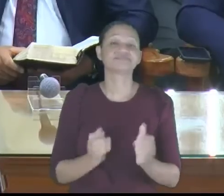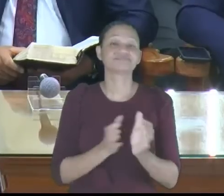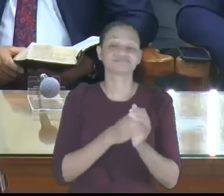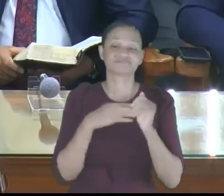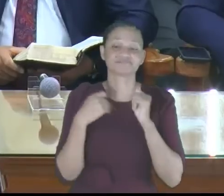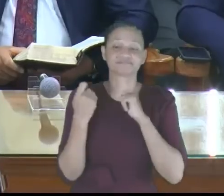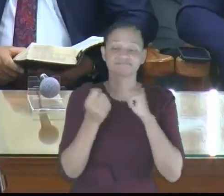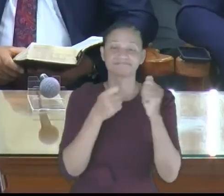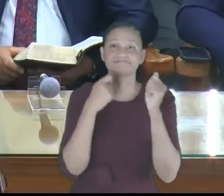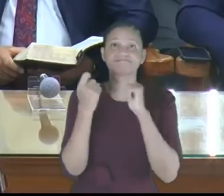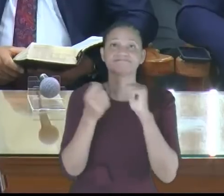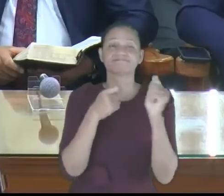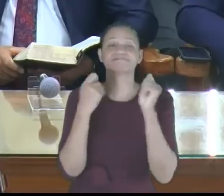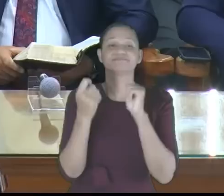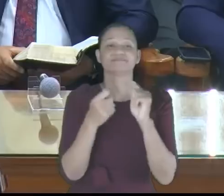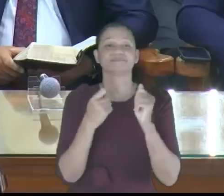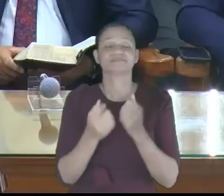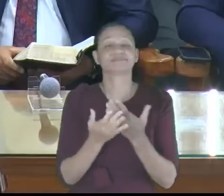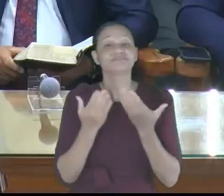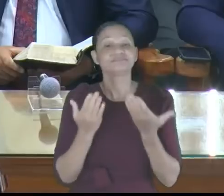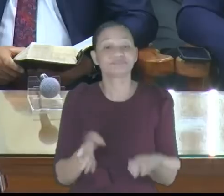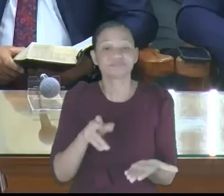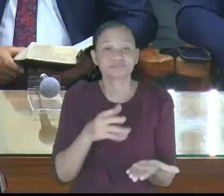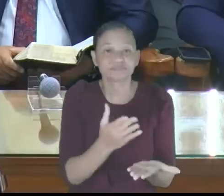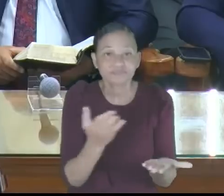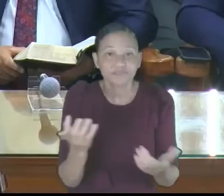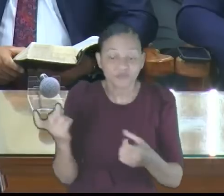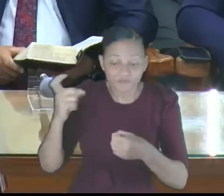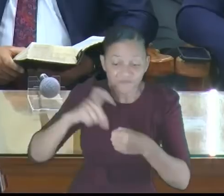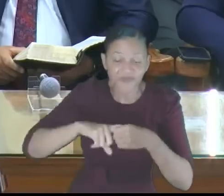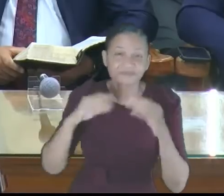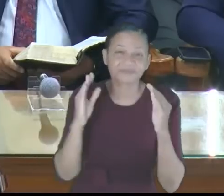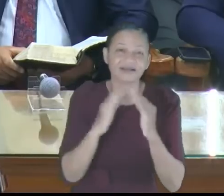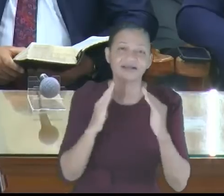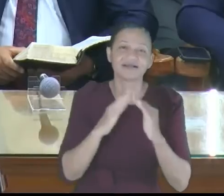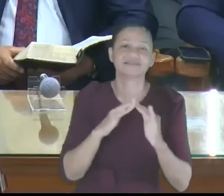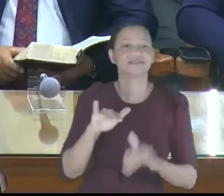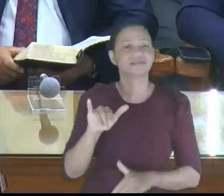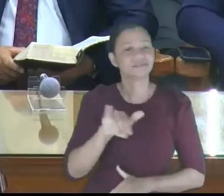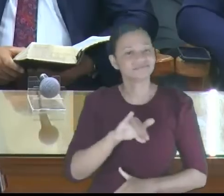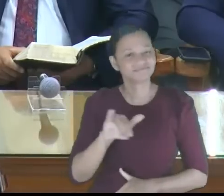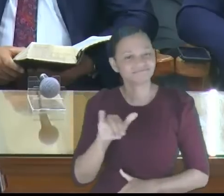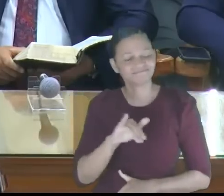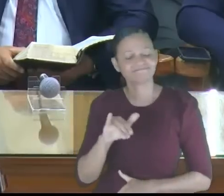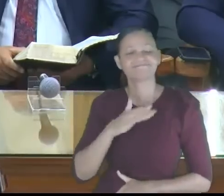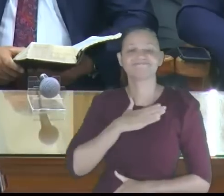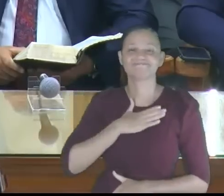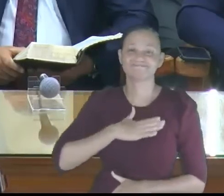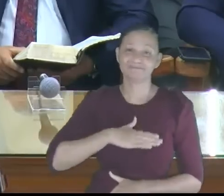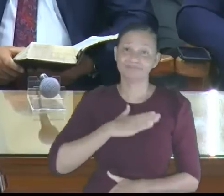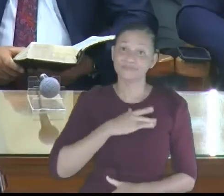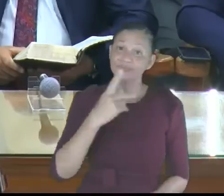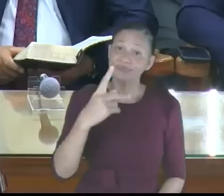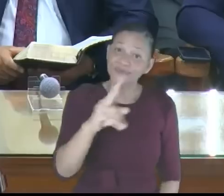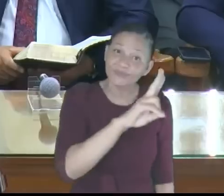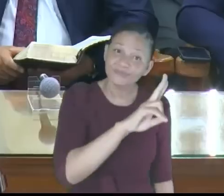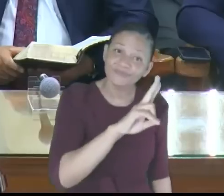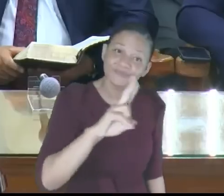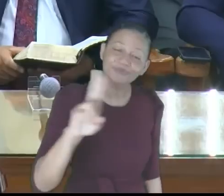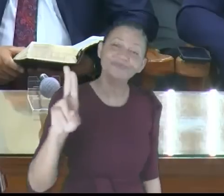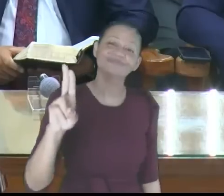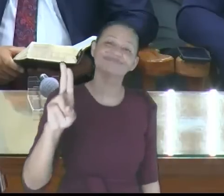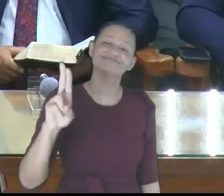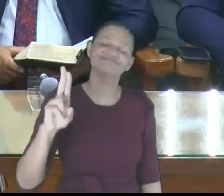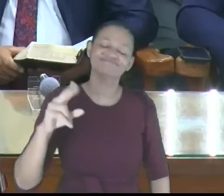Aleluia. Então, meu irmão, você volte para casa tranquilo. O seu nome